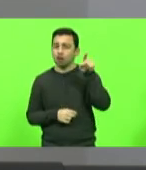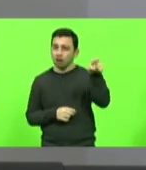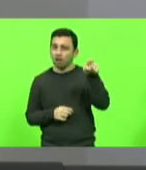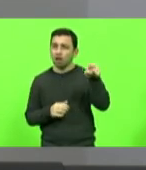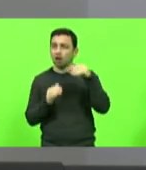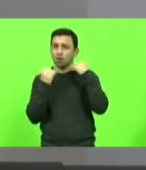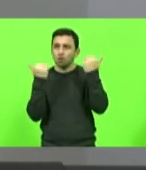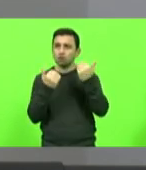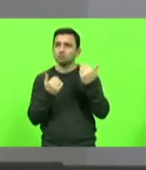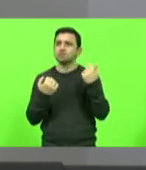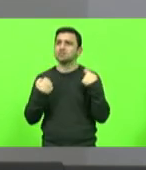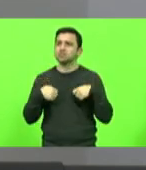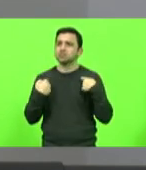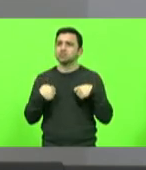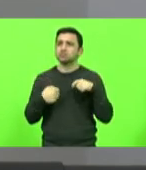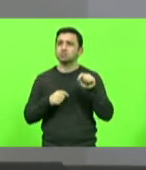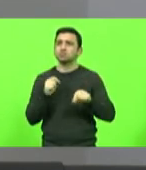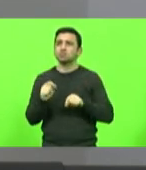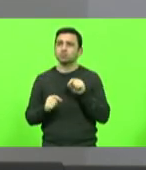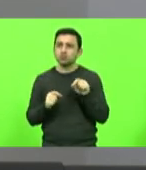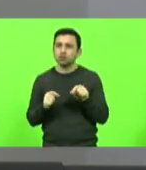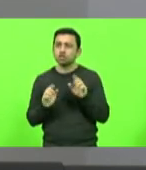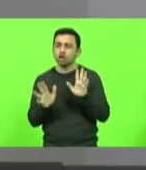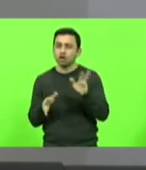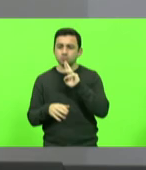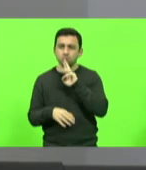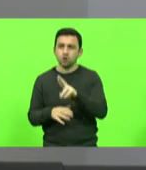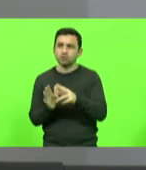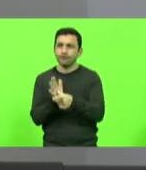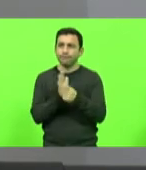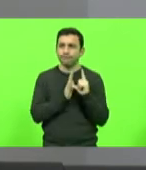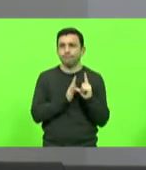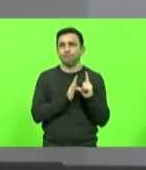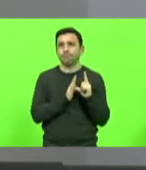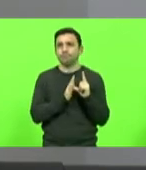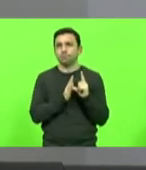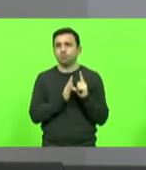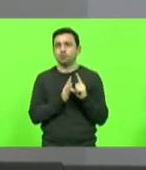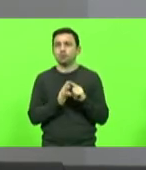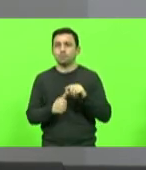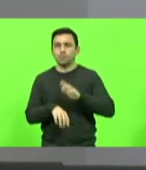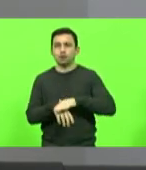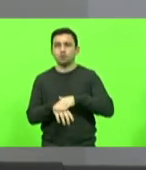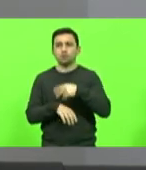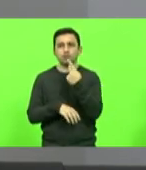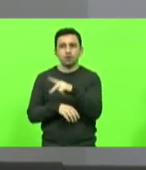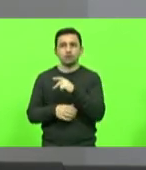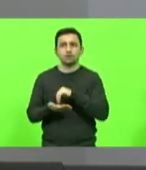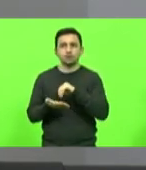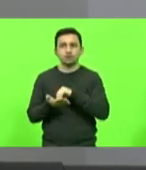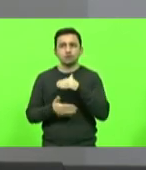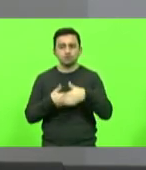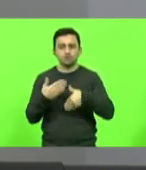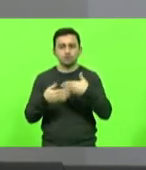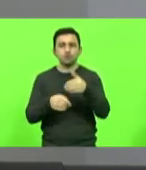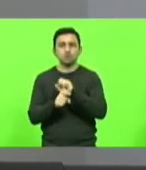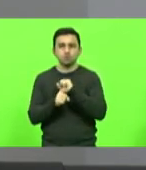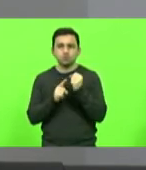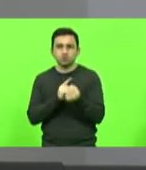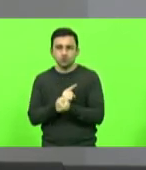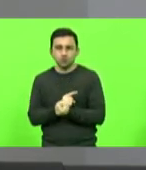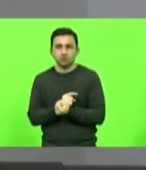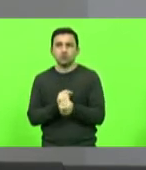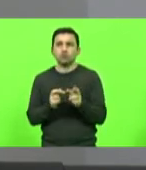já tem que ter uma resposta prévia, né, anterior da Secretaria de Desenvolvimento Social em